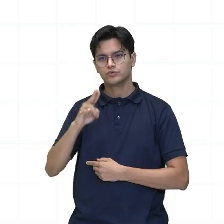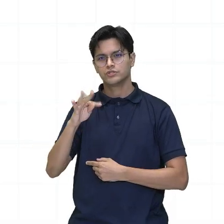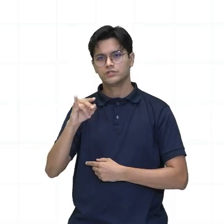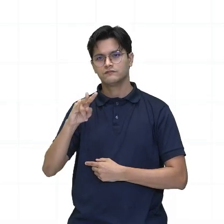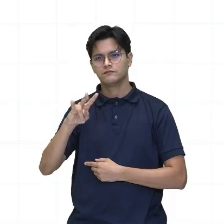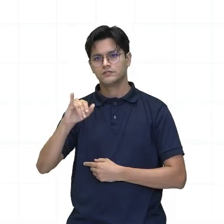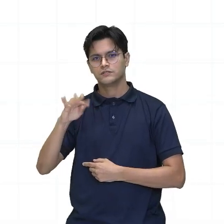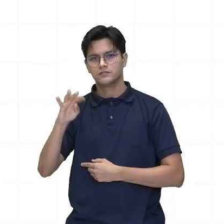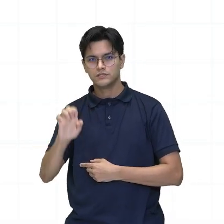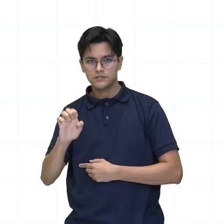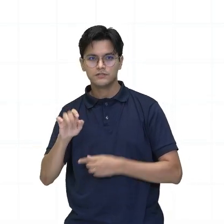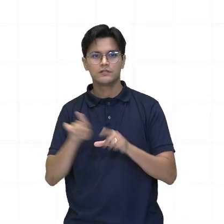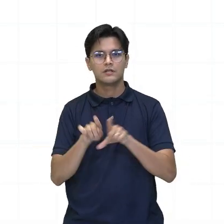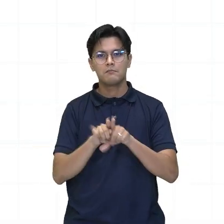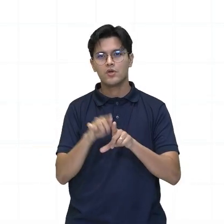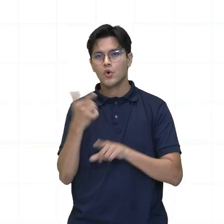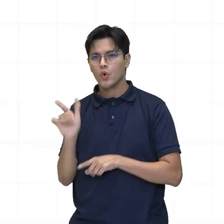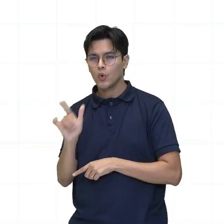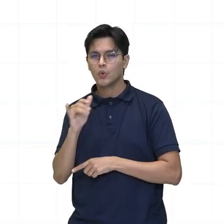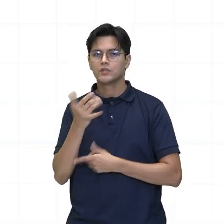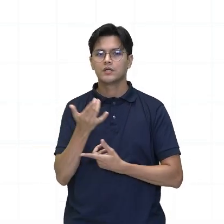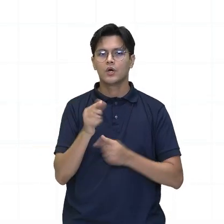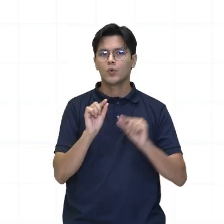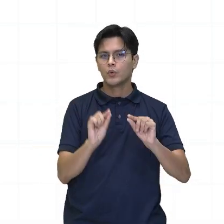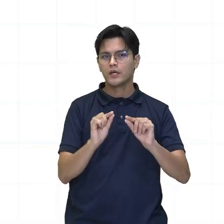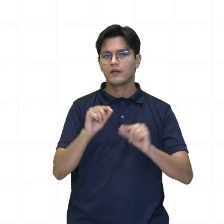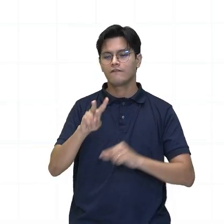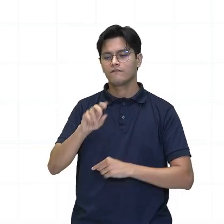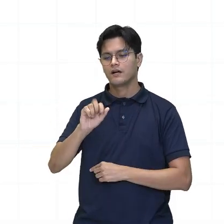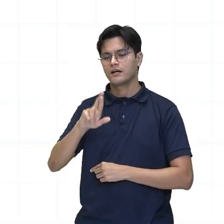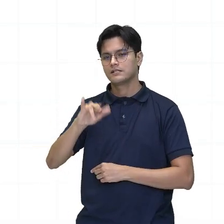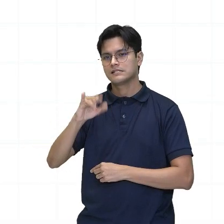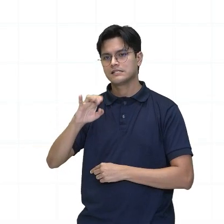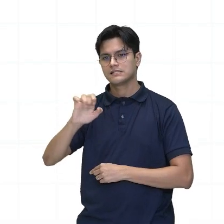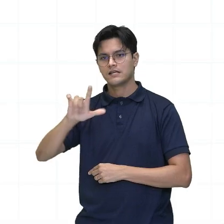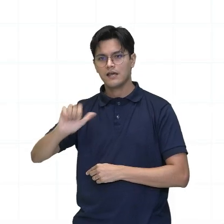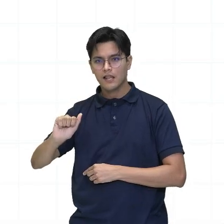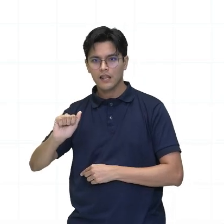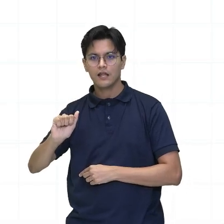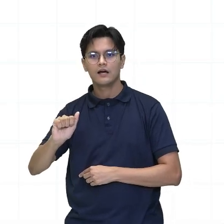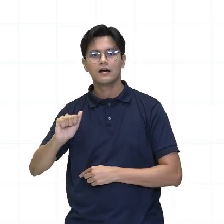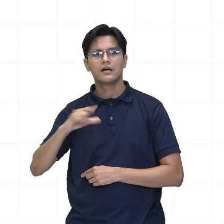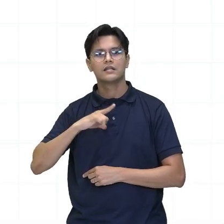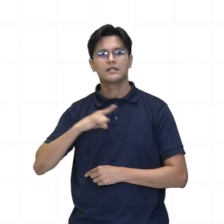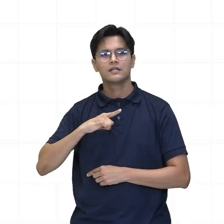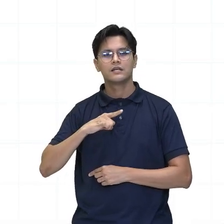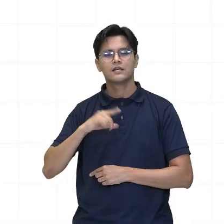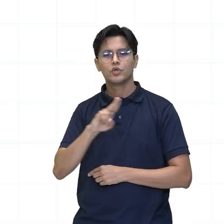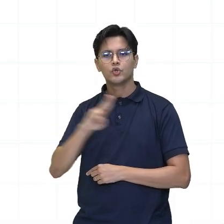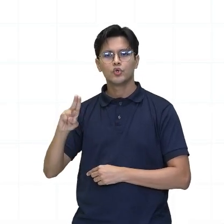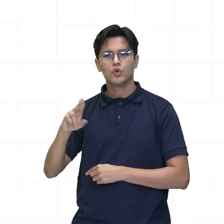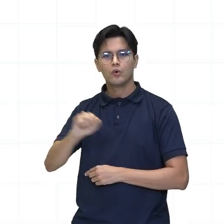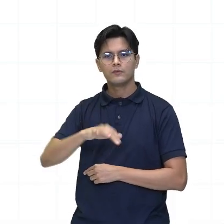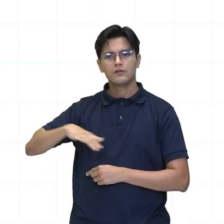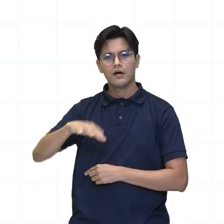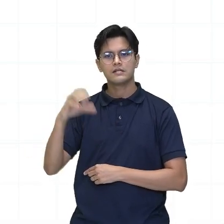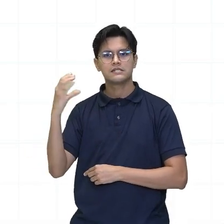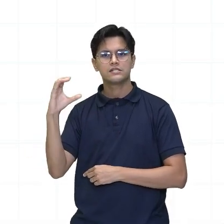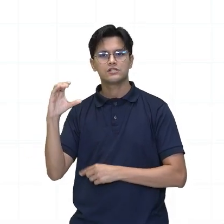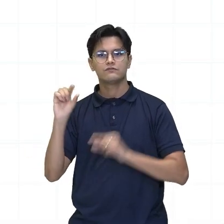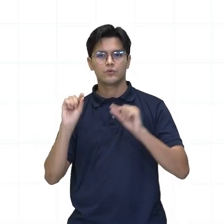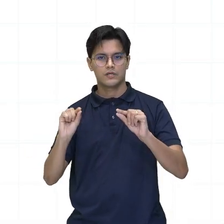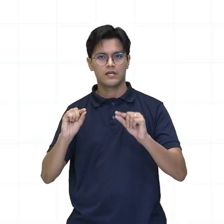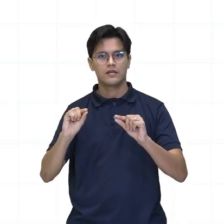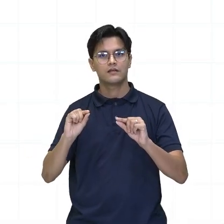catapora, popularmente, né, chamada de catapora, mas como nome científico clínico é a varicela. E